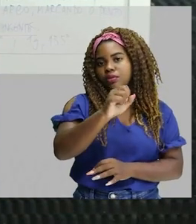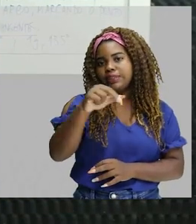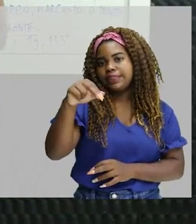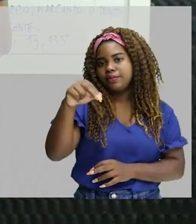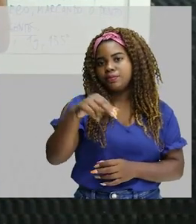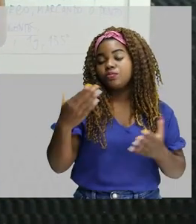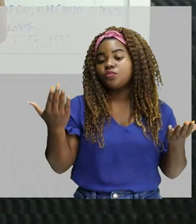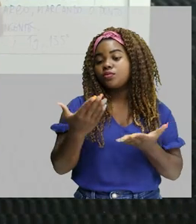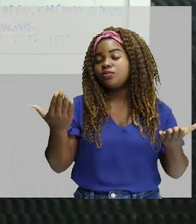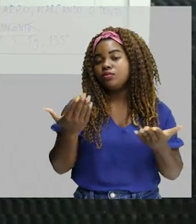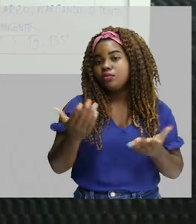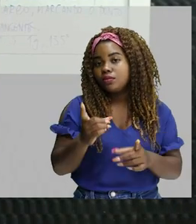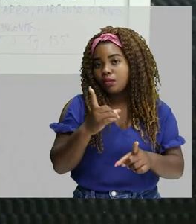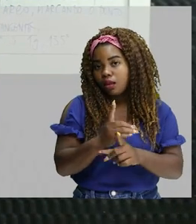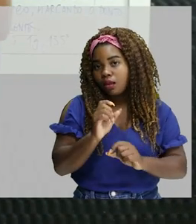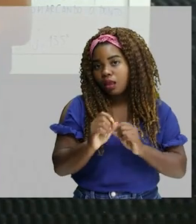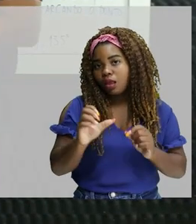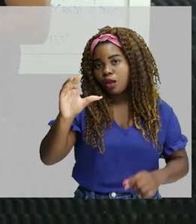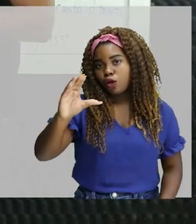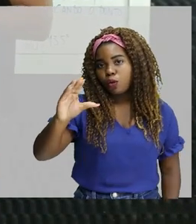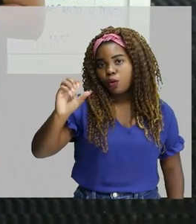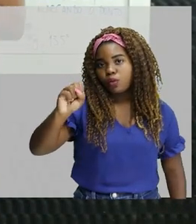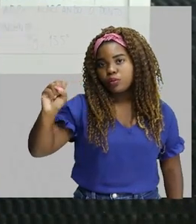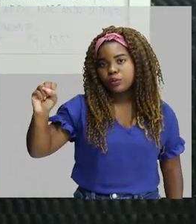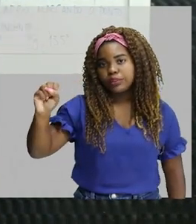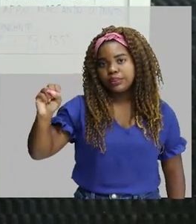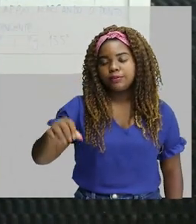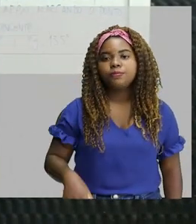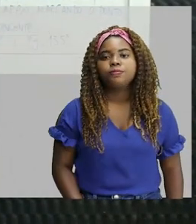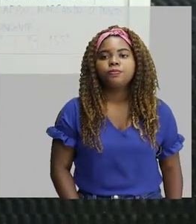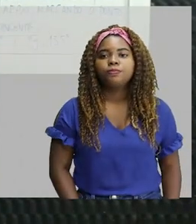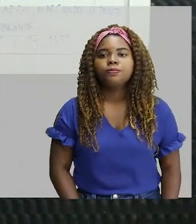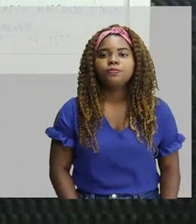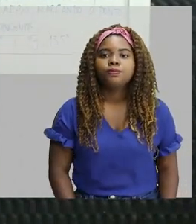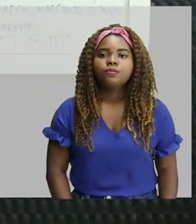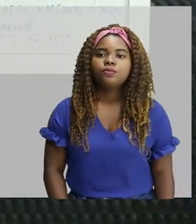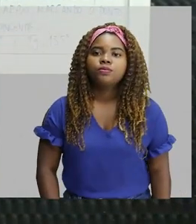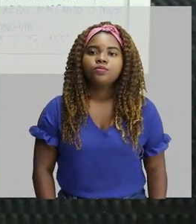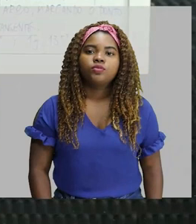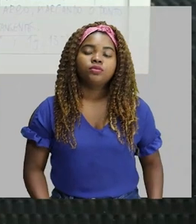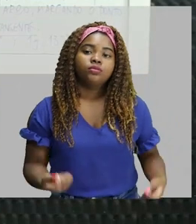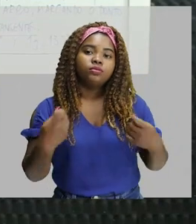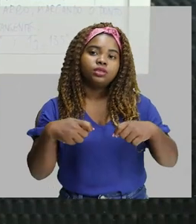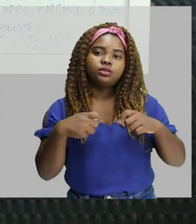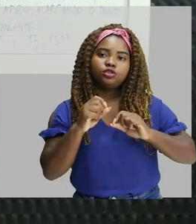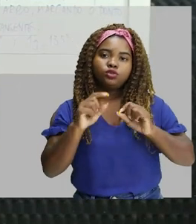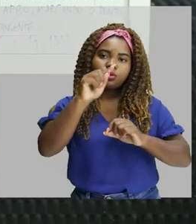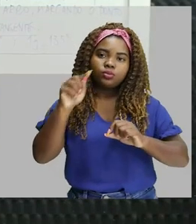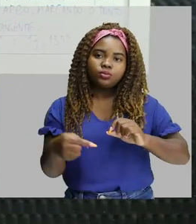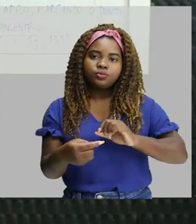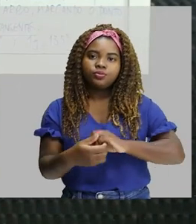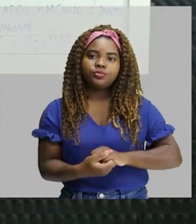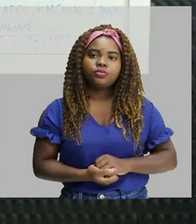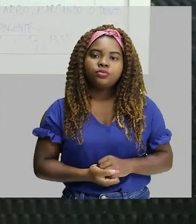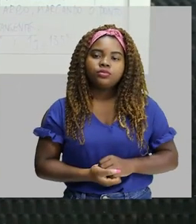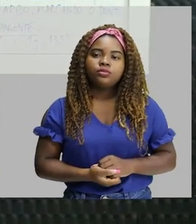seno agora se eu quero saber o cosseno de um determinado arco que que eu faço